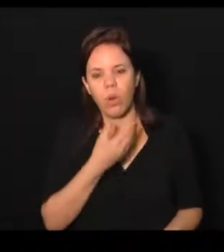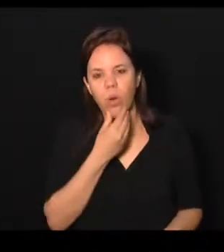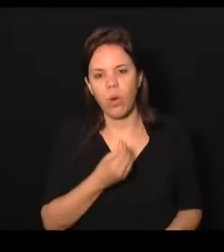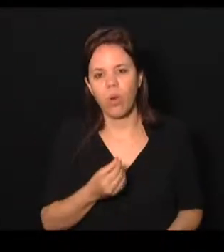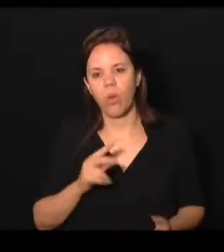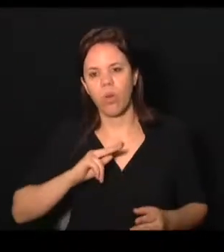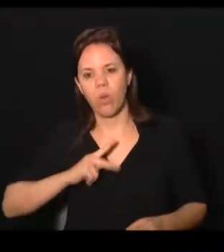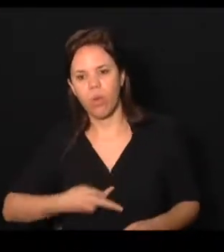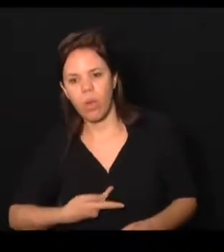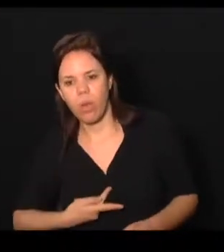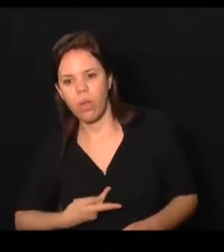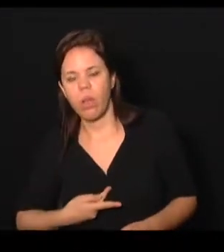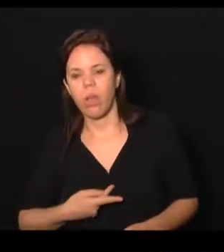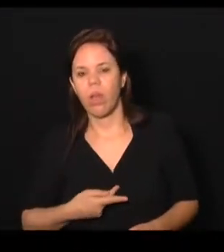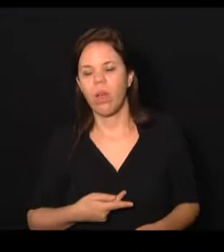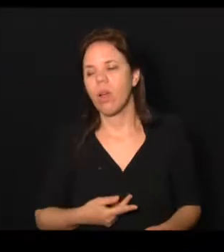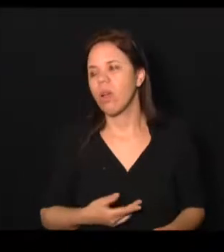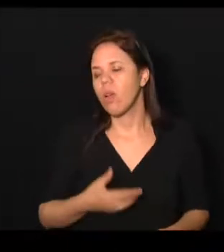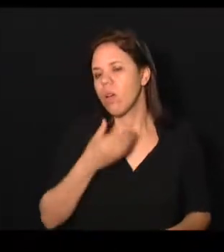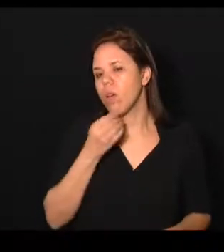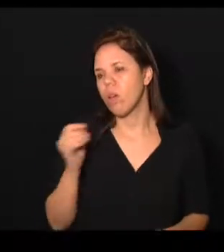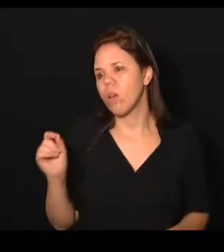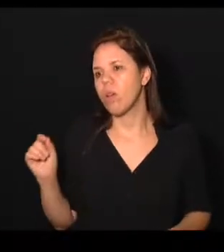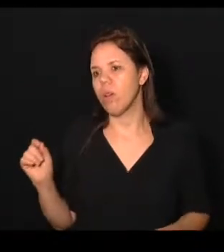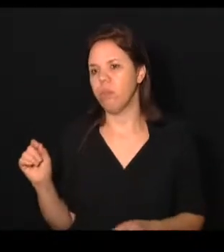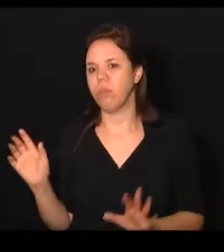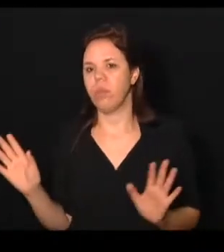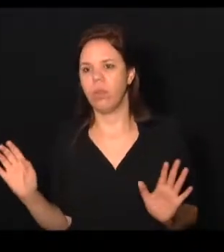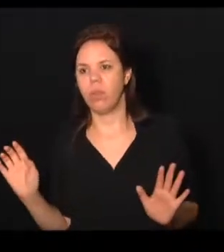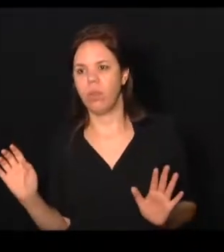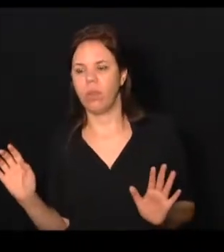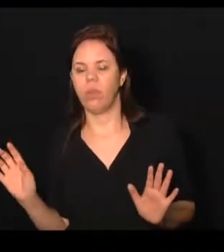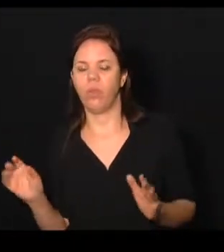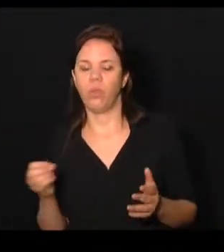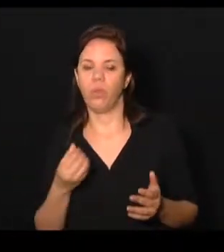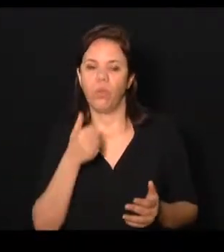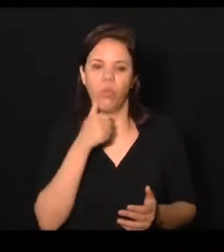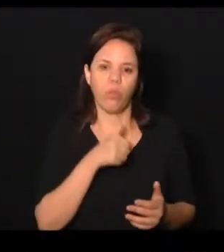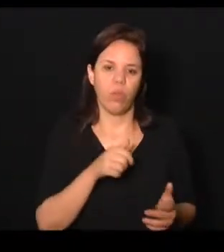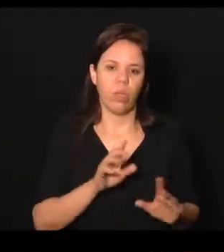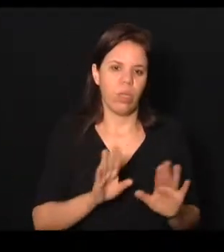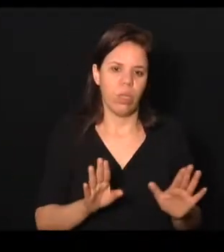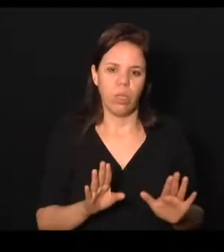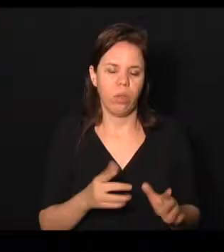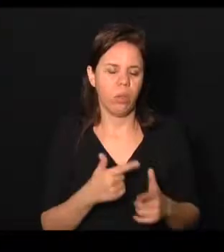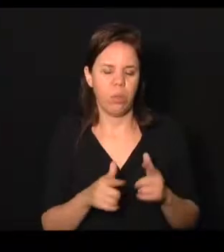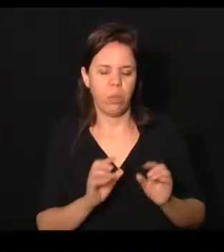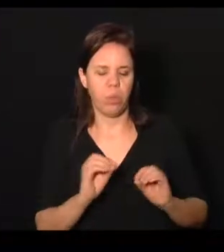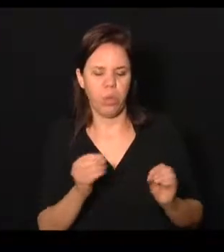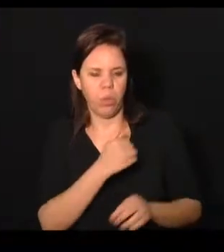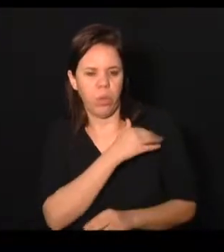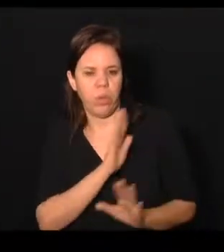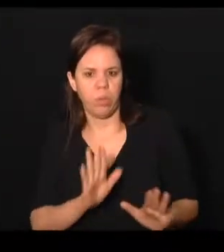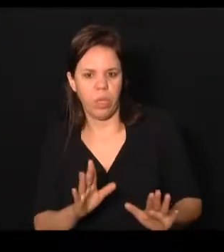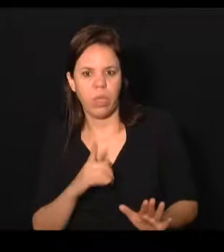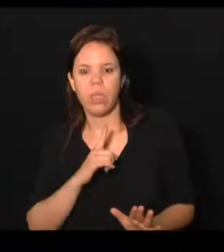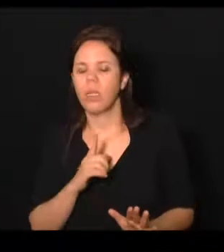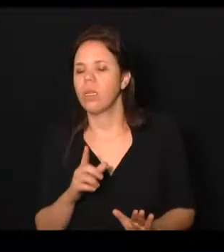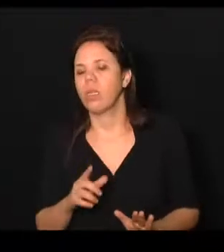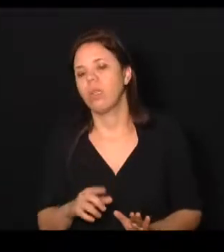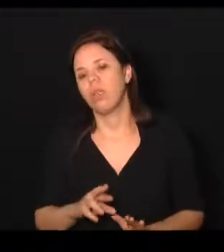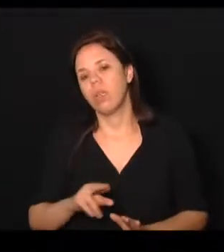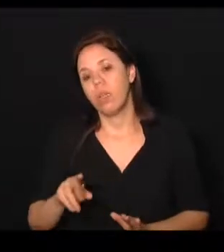o homossexual feminino é facultado que doe a doação. Não, não se trata de preconceito. Isso é baseado em